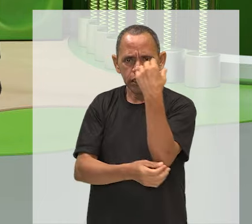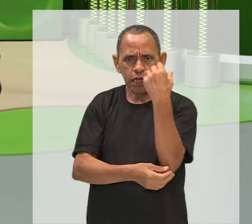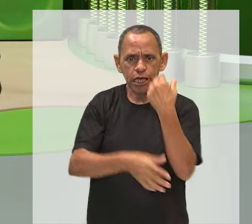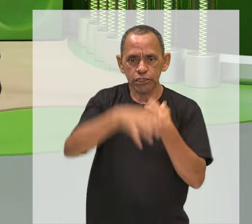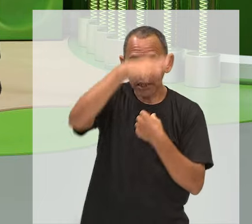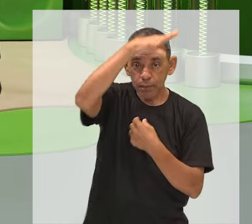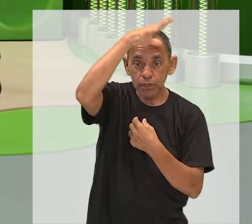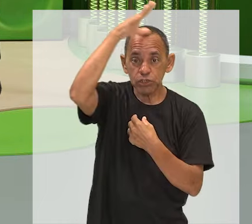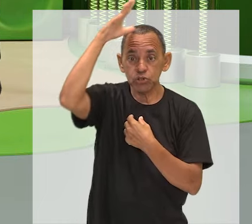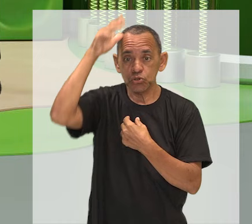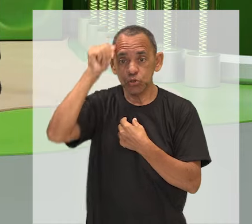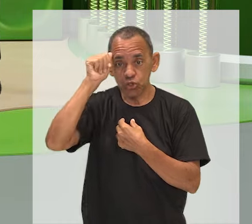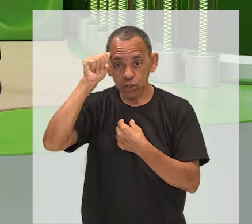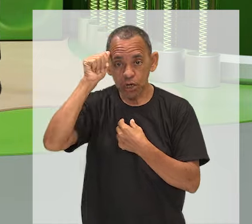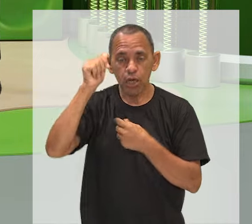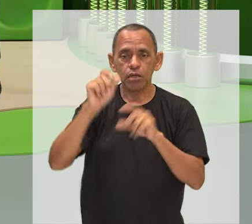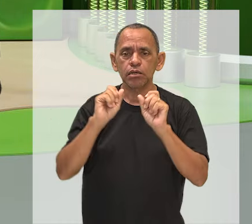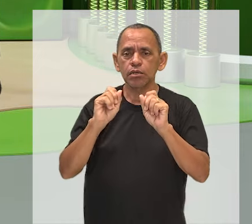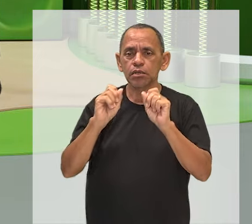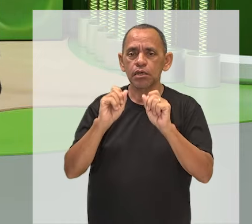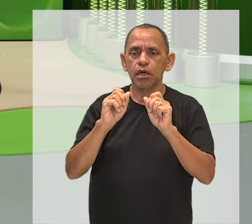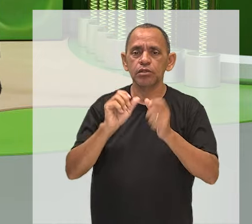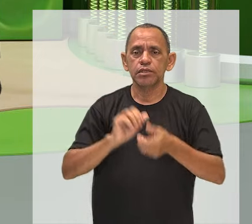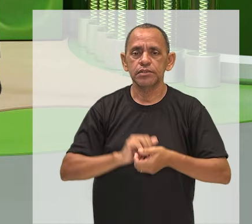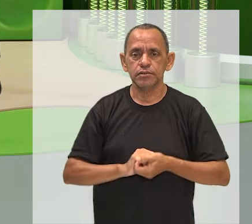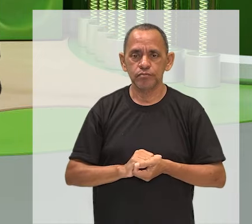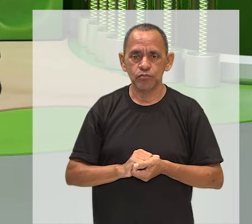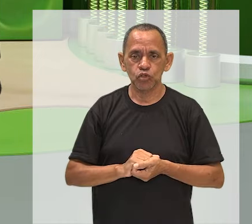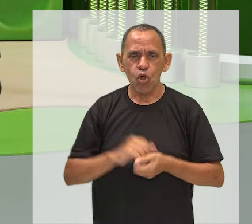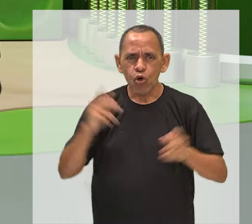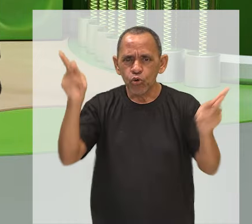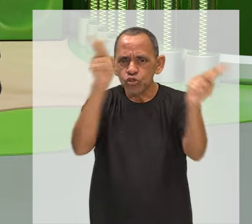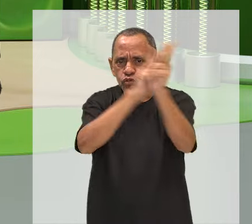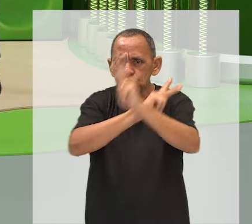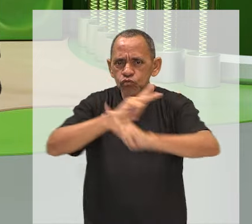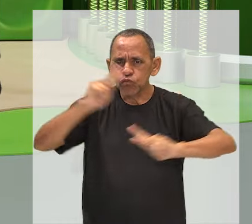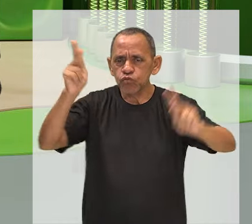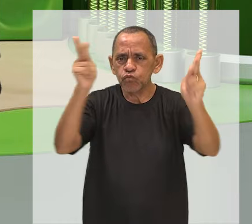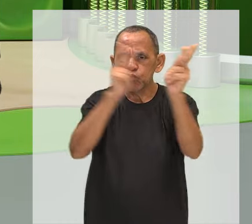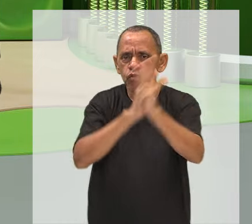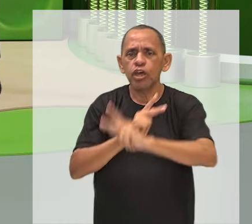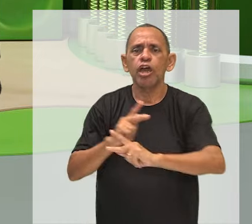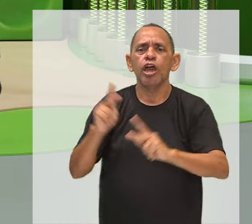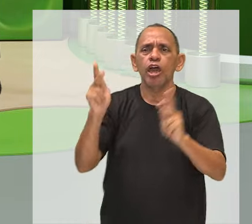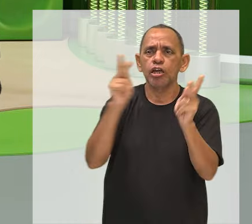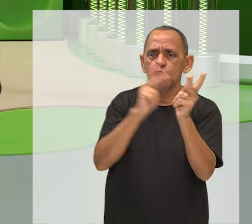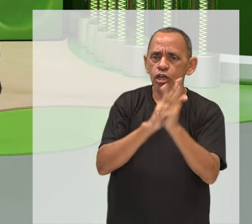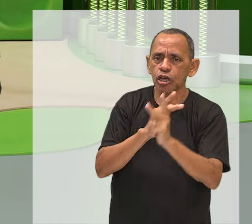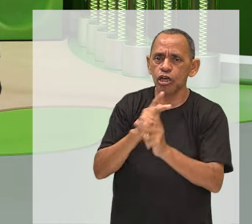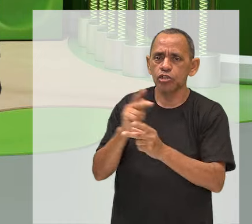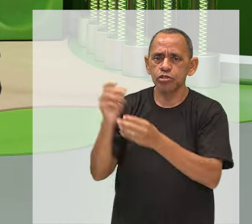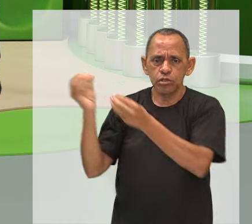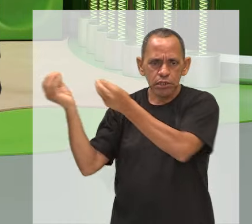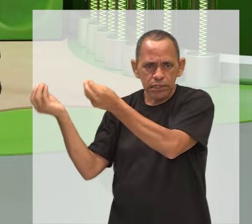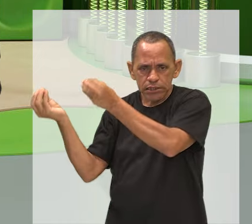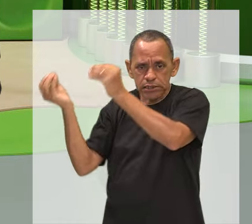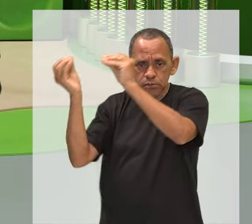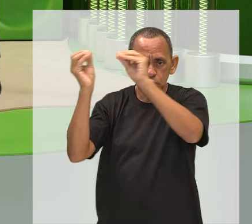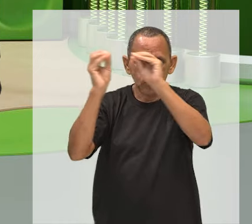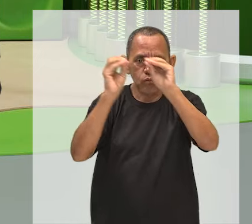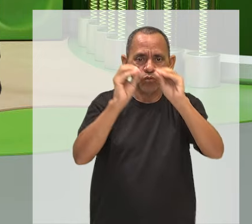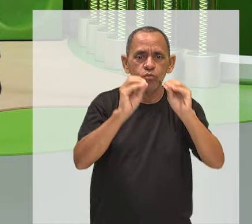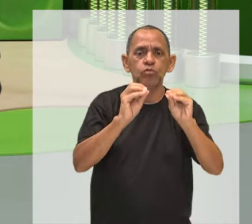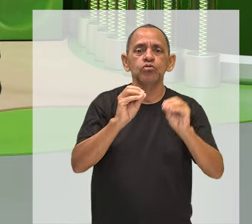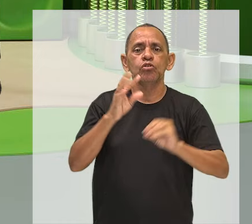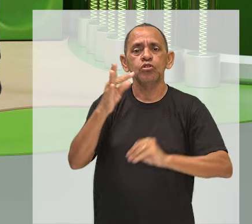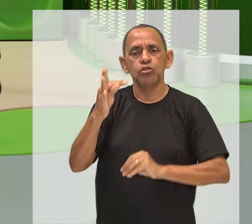ventos alísios. O que é aqueles ventos alísios, né? É aqueles ventos que a gente viu que veio das regiões dos trópicos, certo? Então,